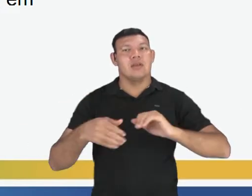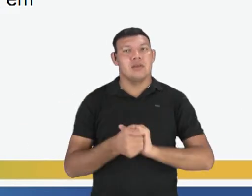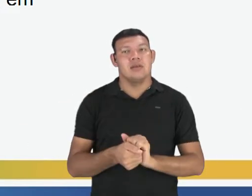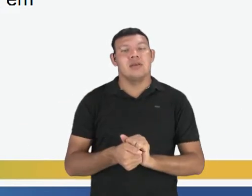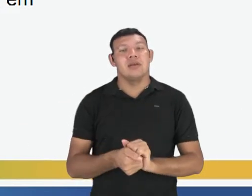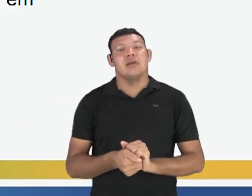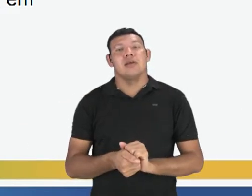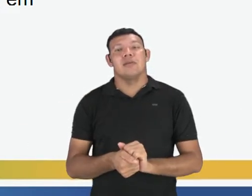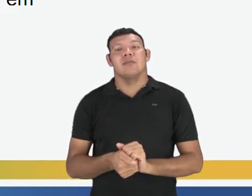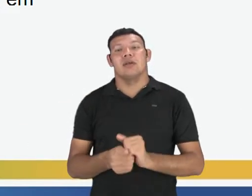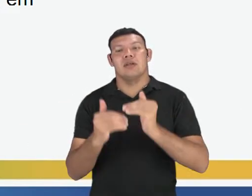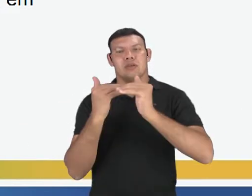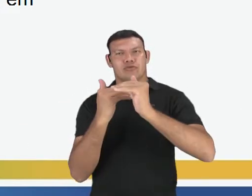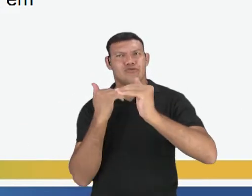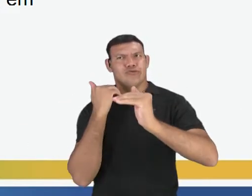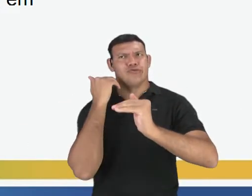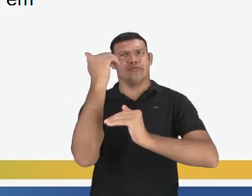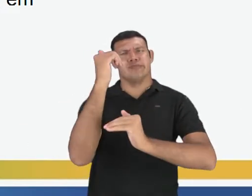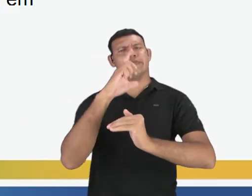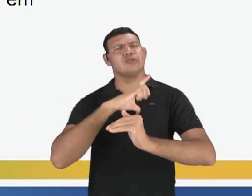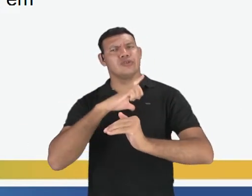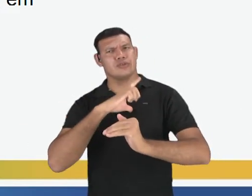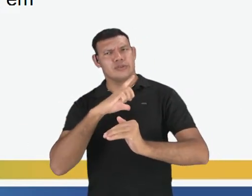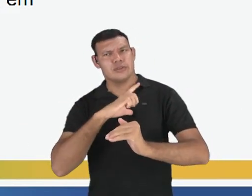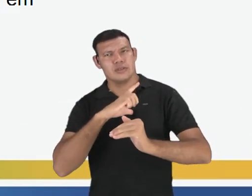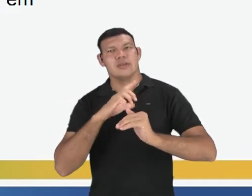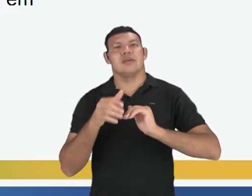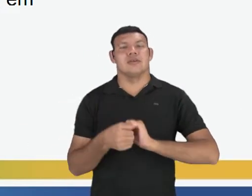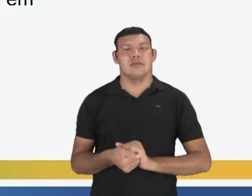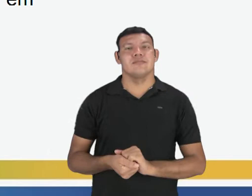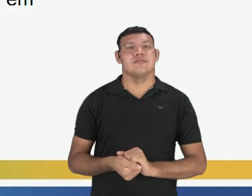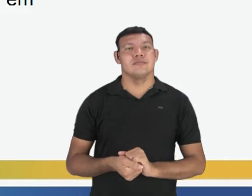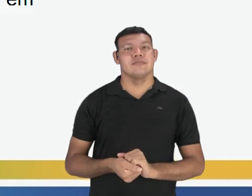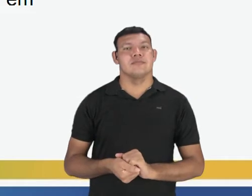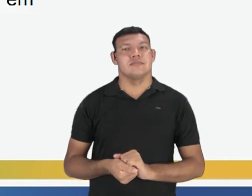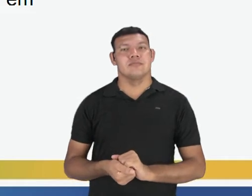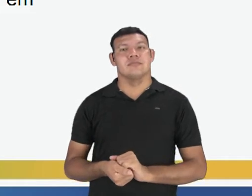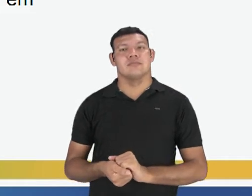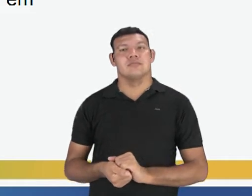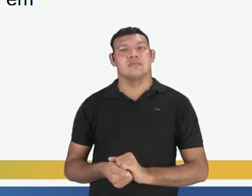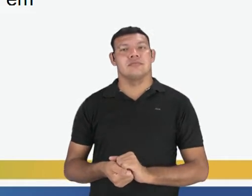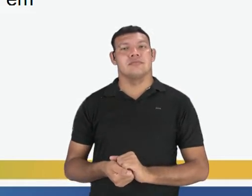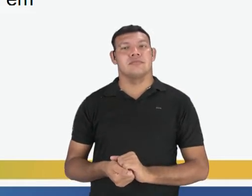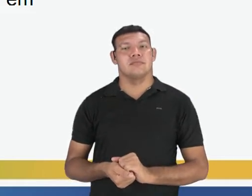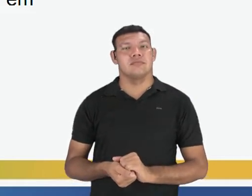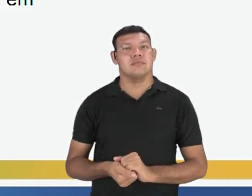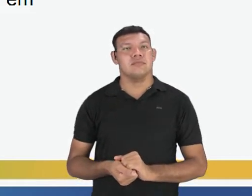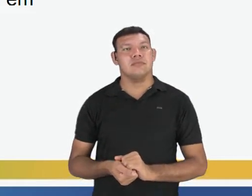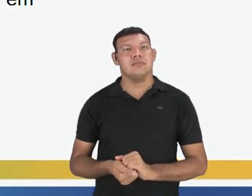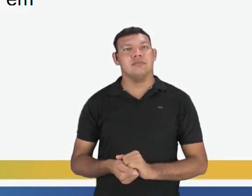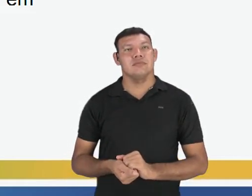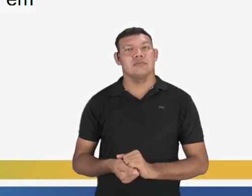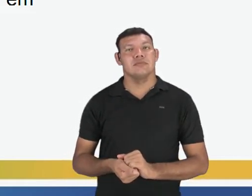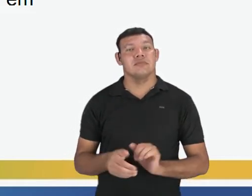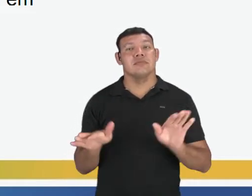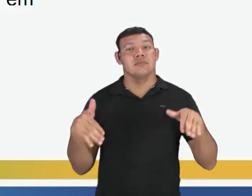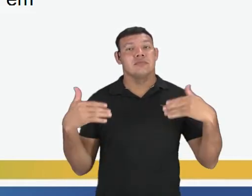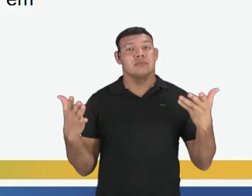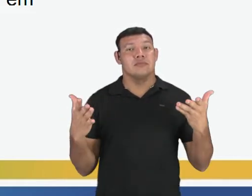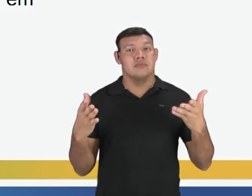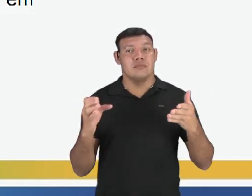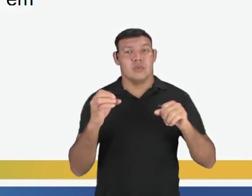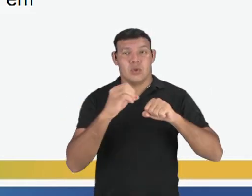construção metafísica, essa construção ontológica do homem a partir das suas percepções. Então ele vai dizer,